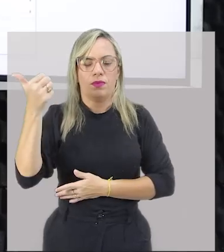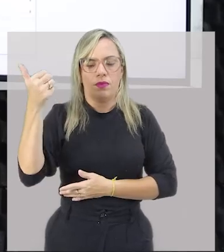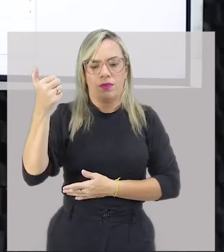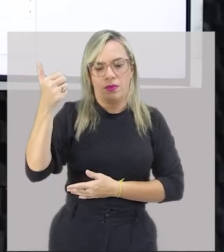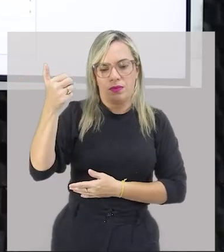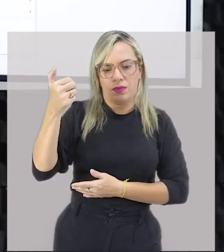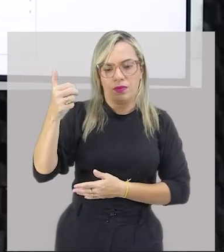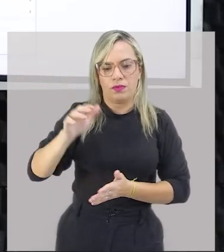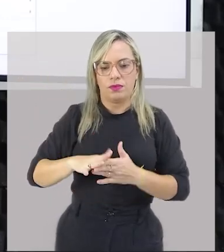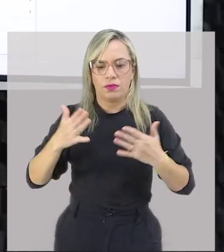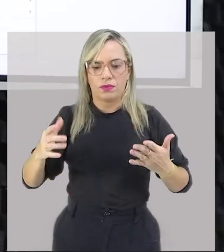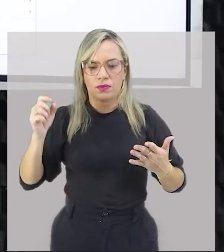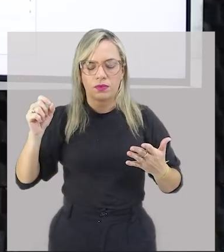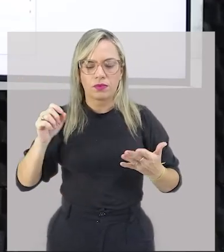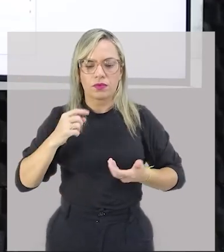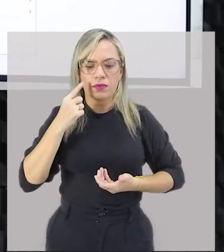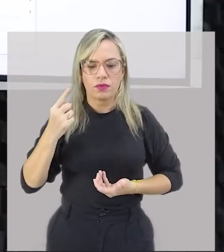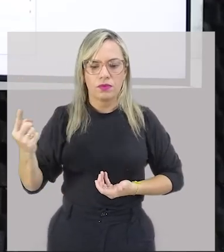assim, ó,